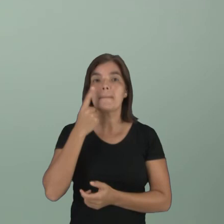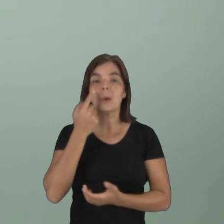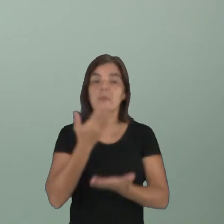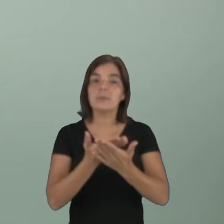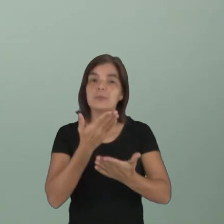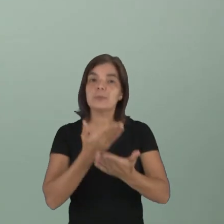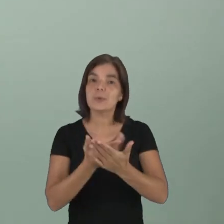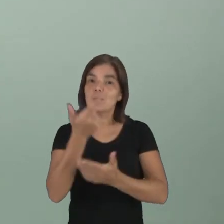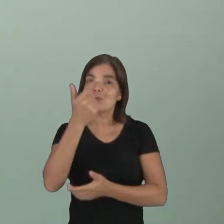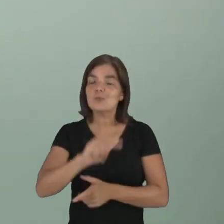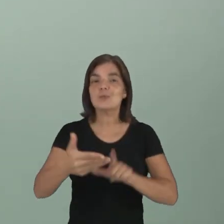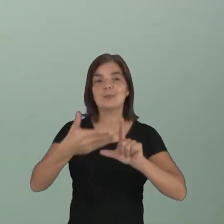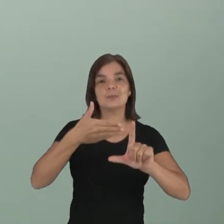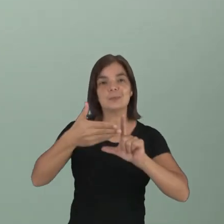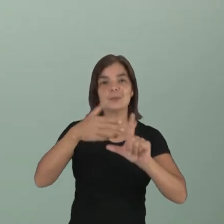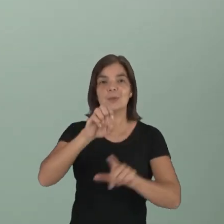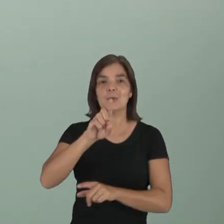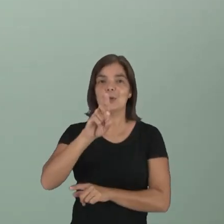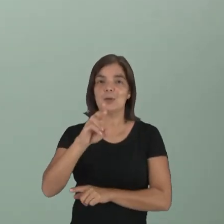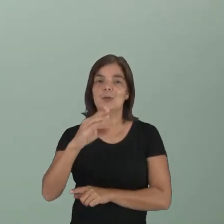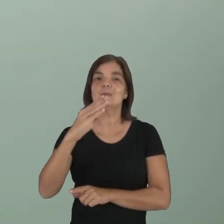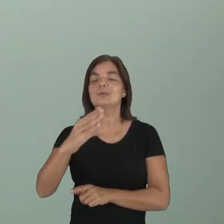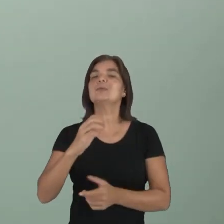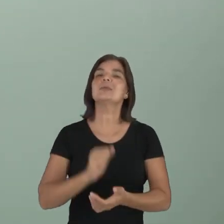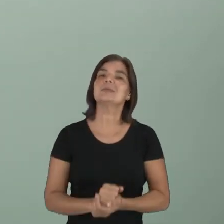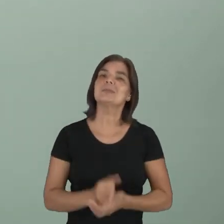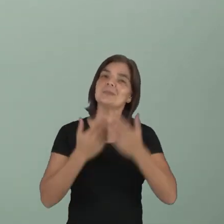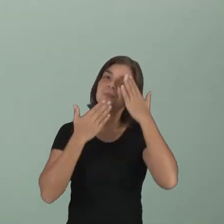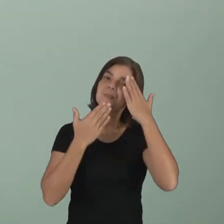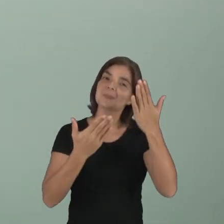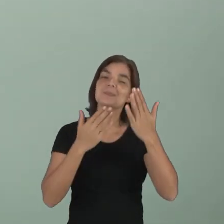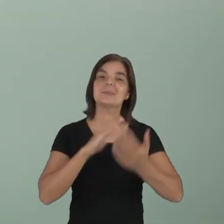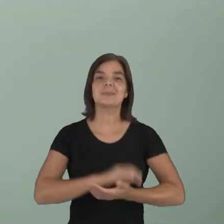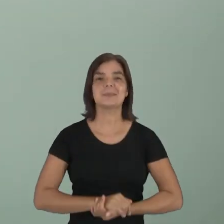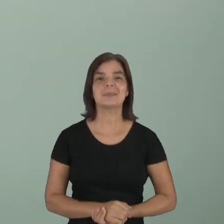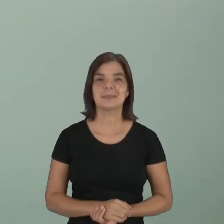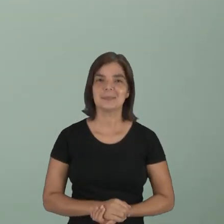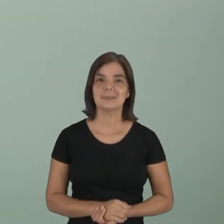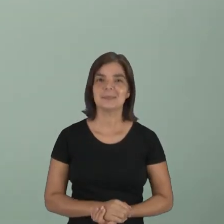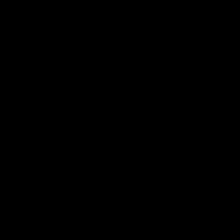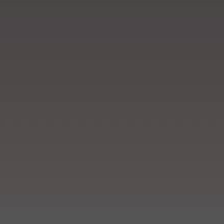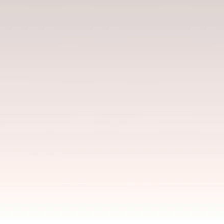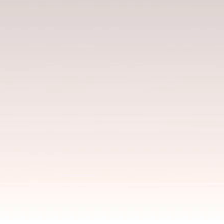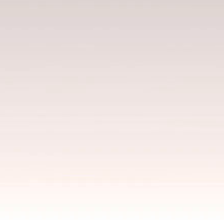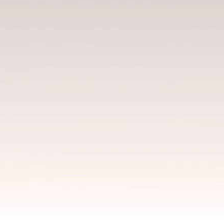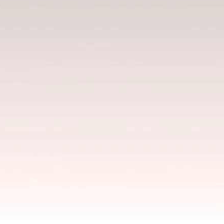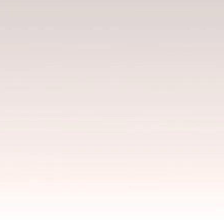rever esta aula novamente, acessem o portal Eduquiacre. Obrigada!